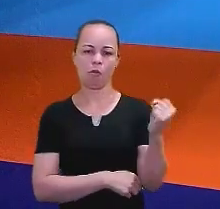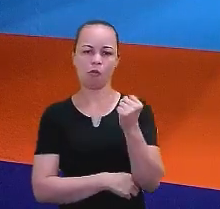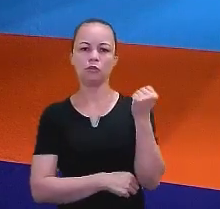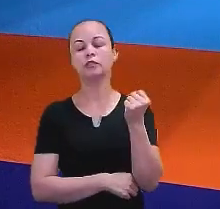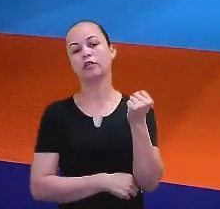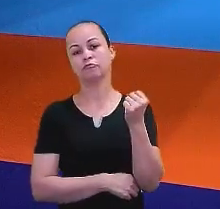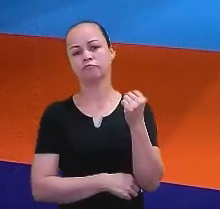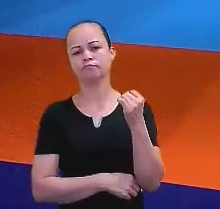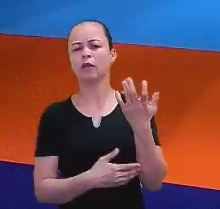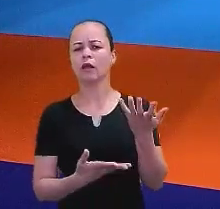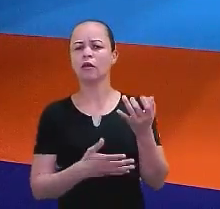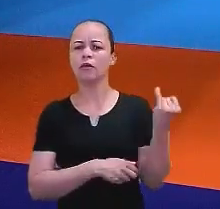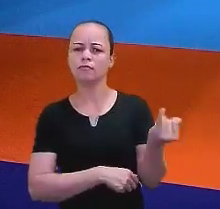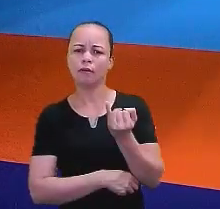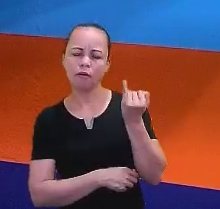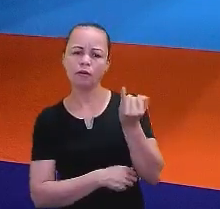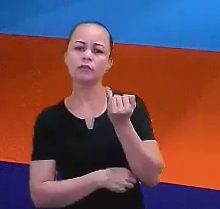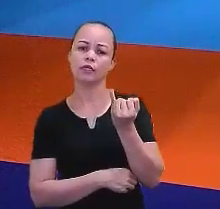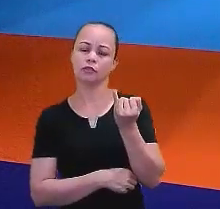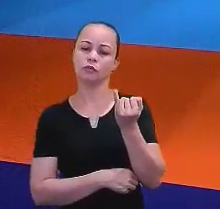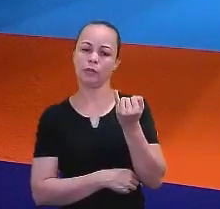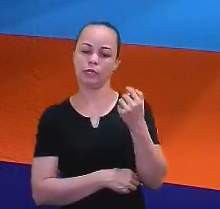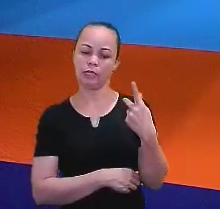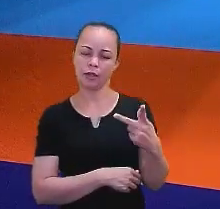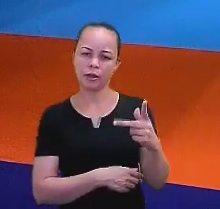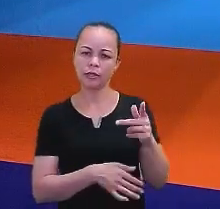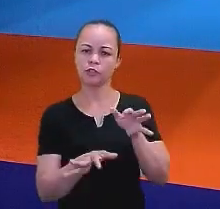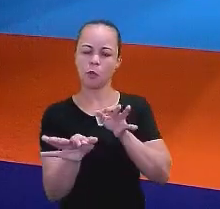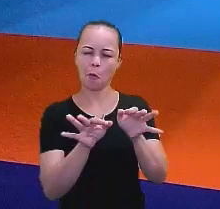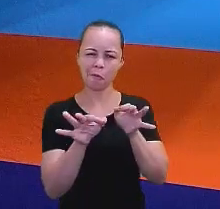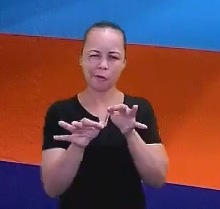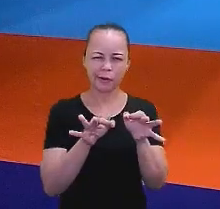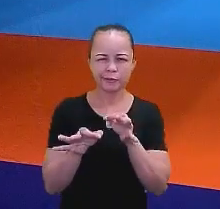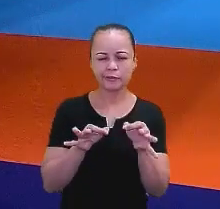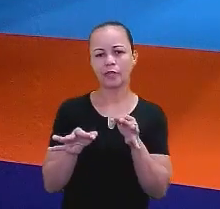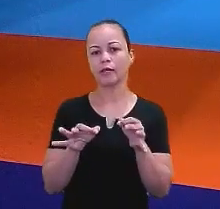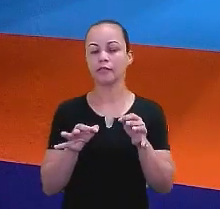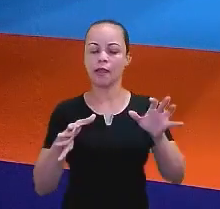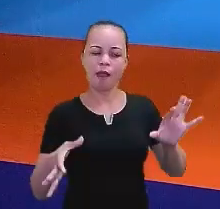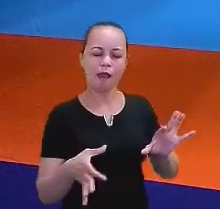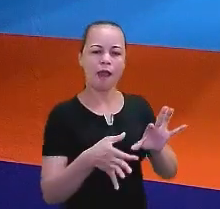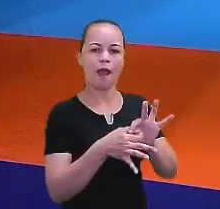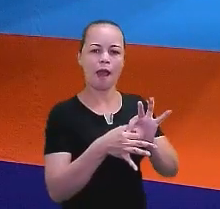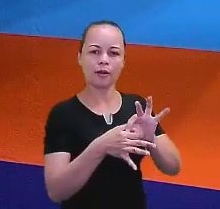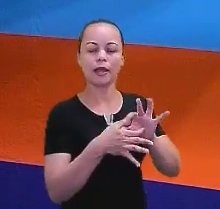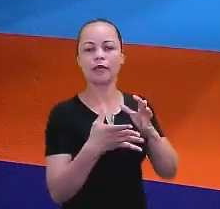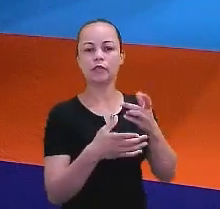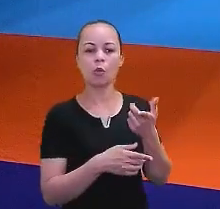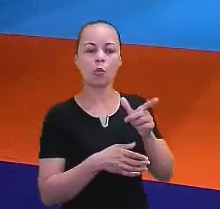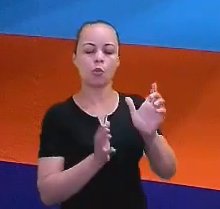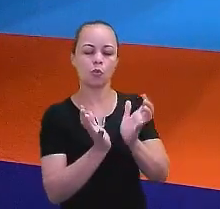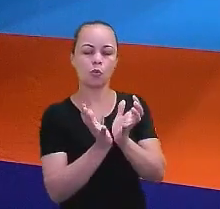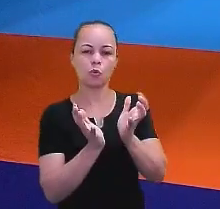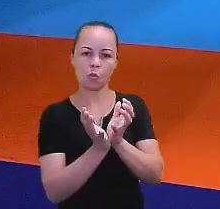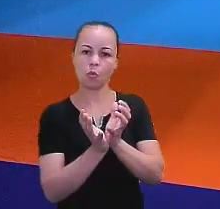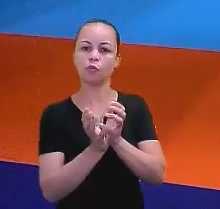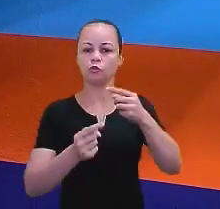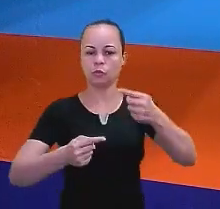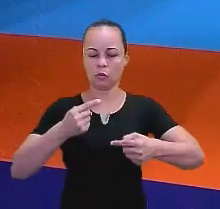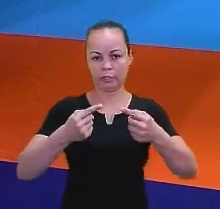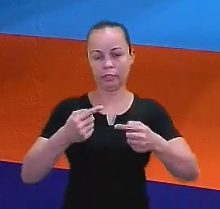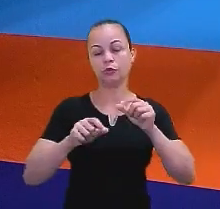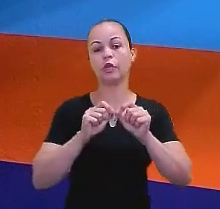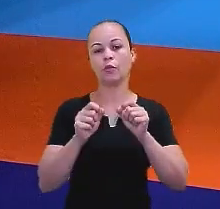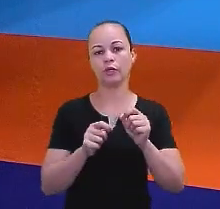essencial para que eles se organizassem, aliado a outros grupos políticos, como os fazendeiros,